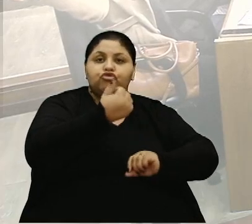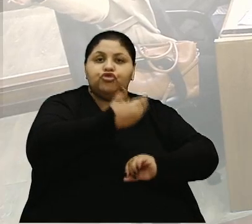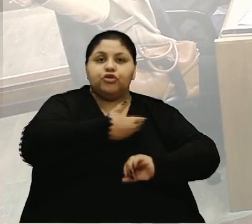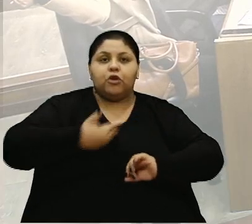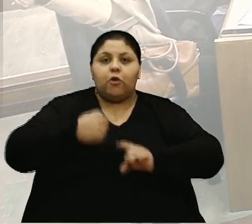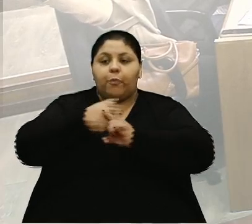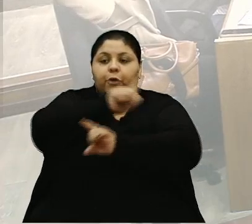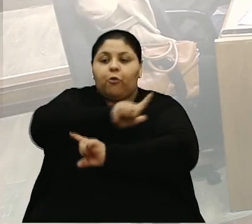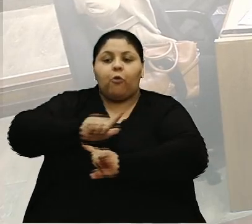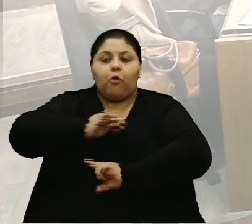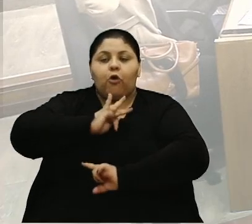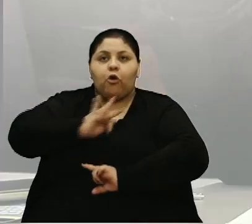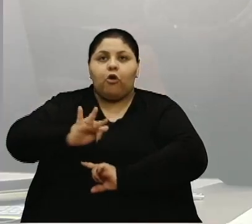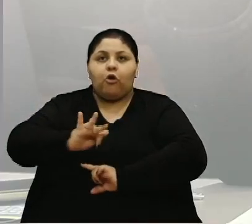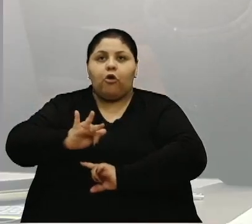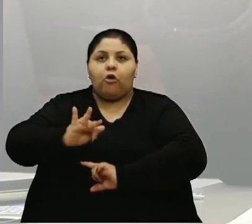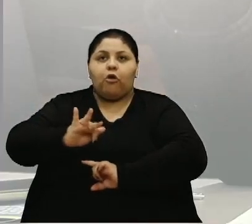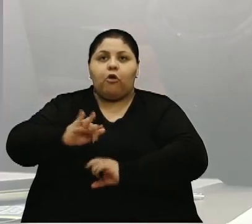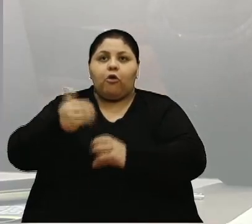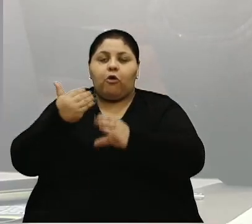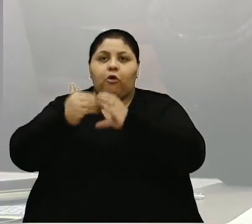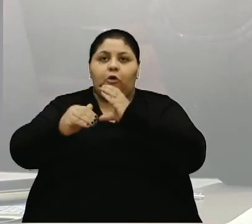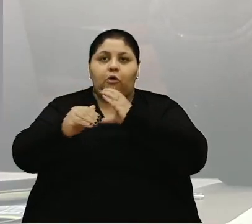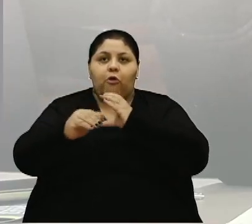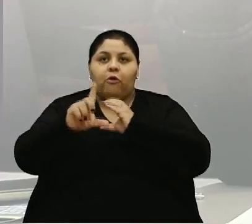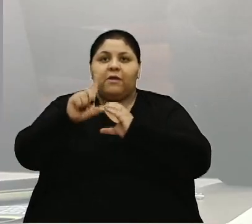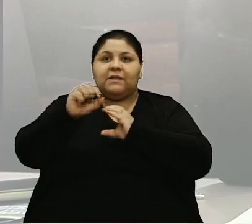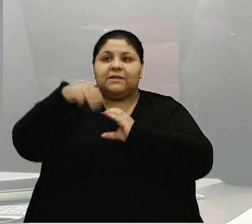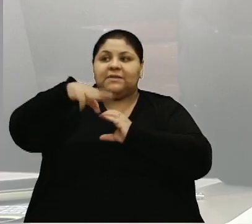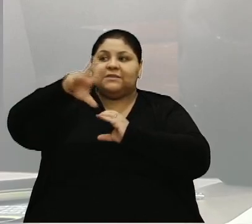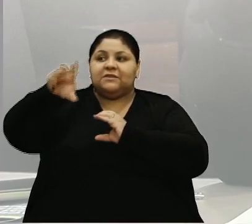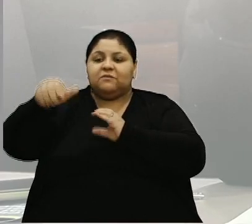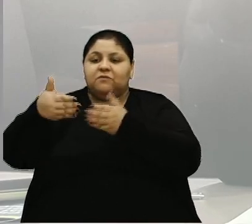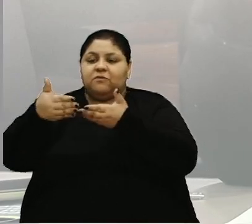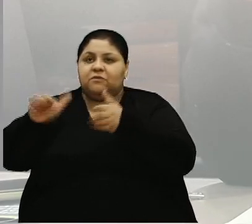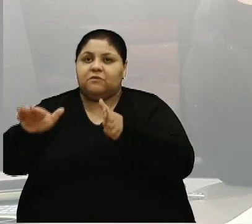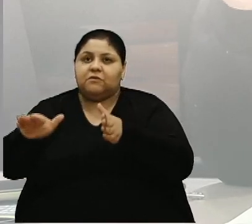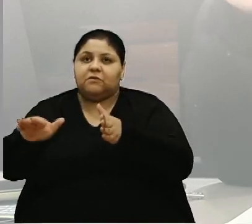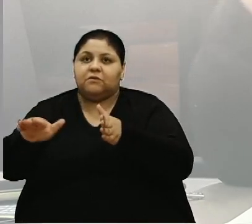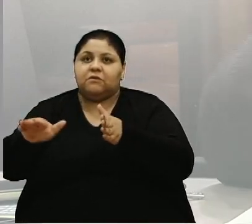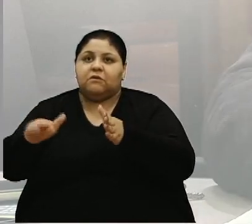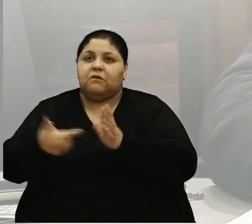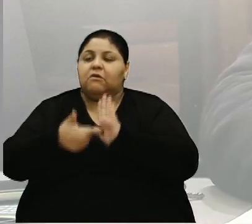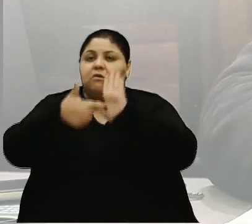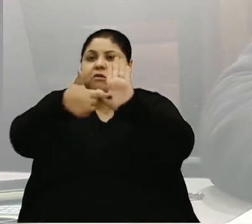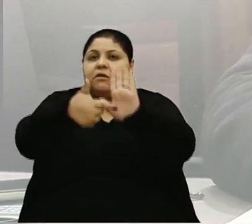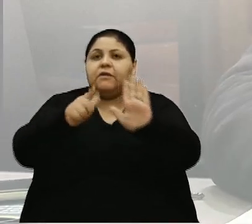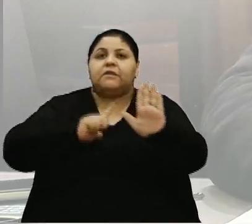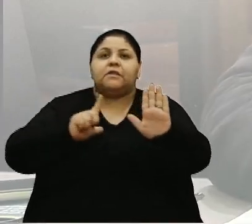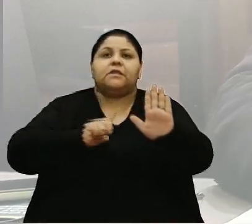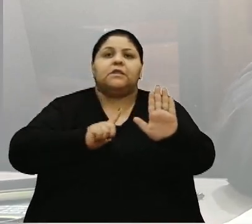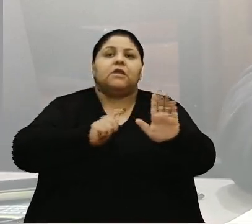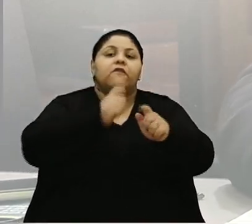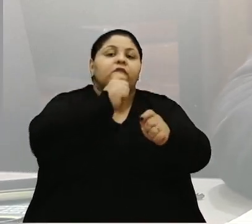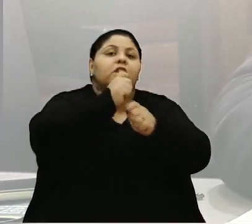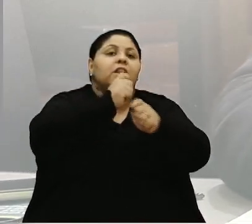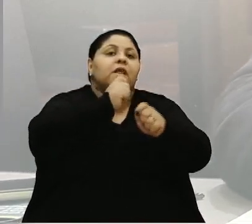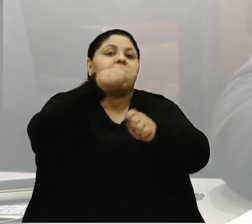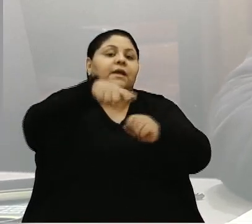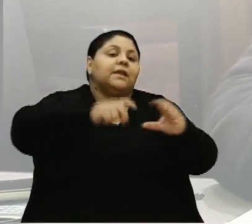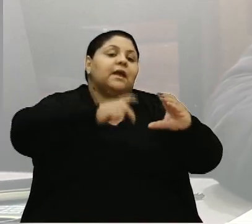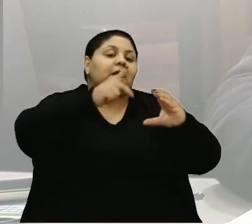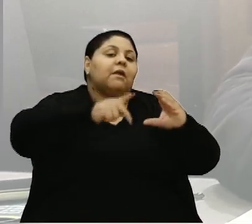governo federal quis destinar mais de 10 milhões para abrir esses leitos. Aí fizeram notinha, teve até interlocutor aqui na